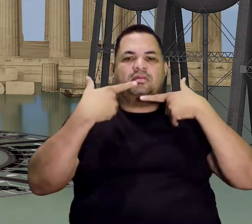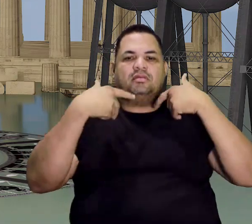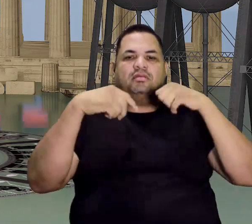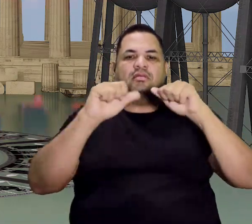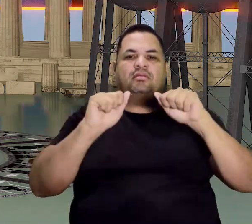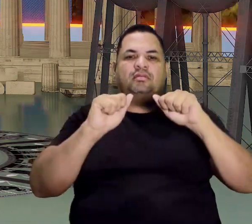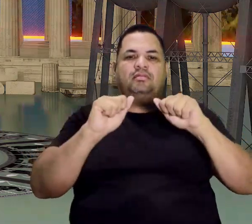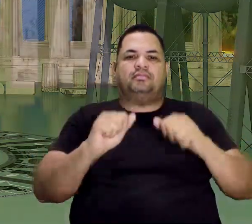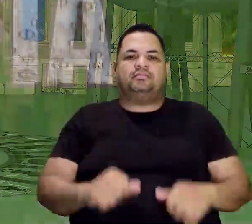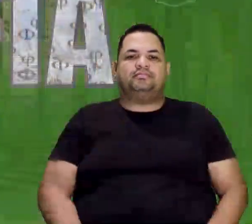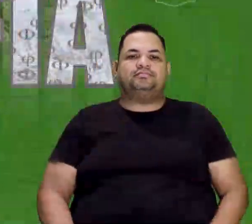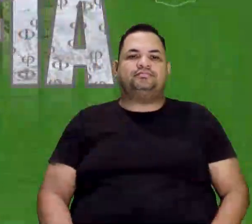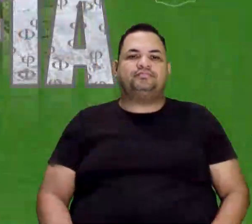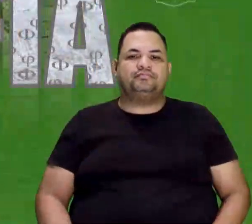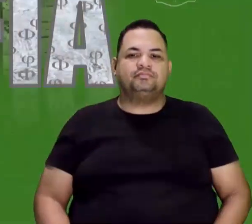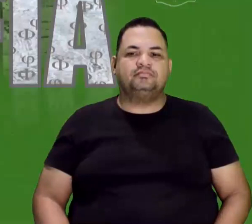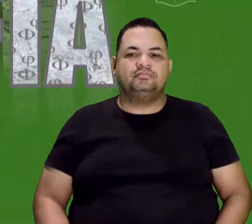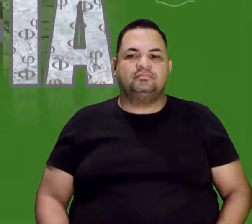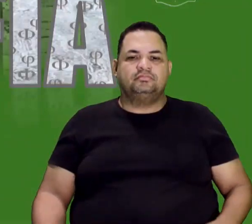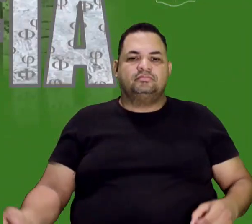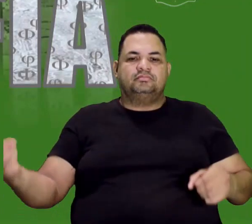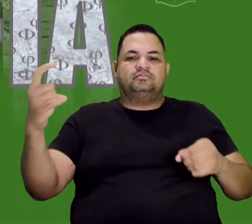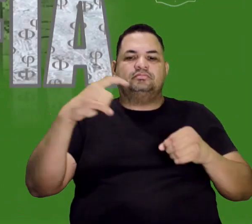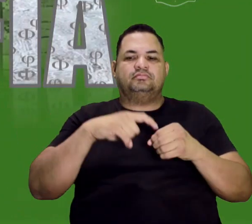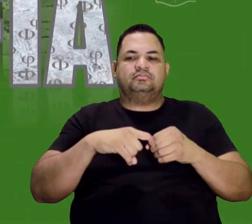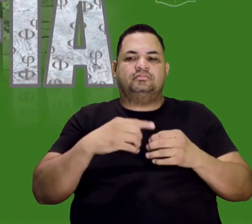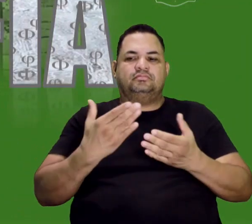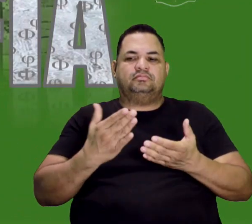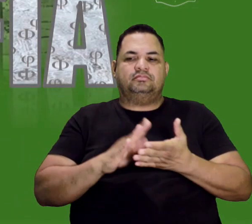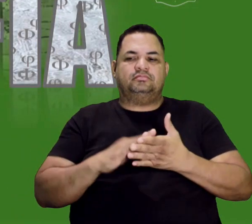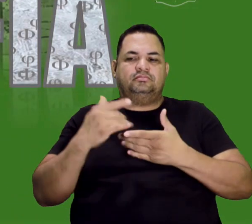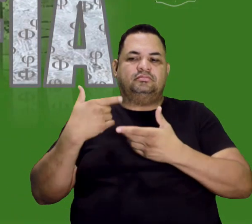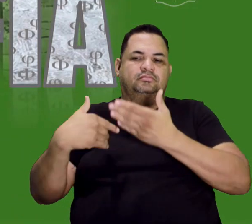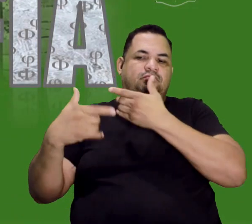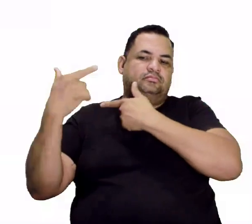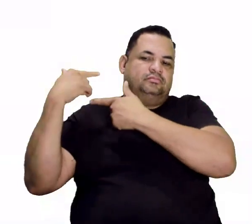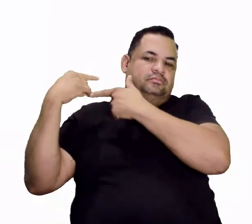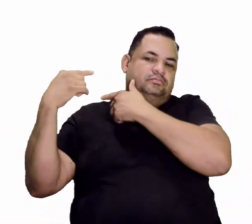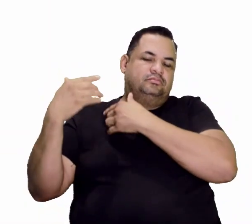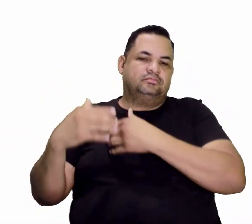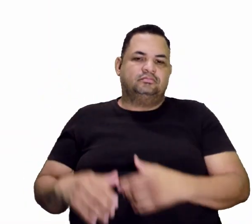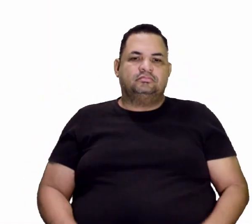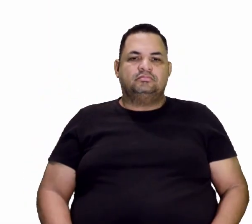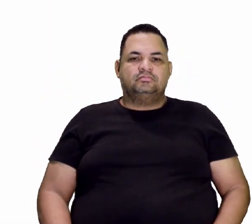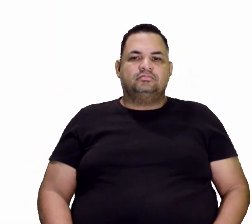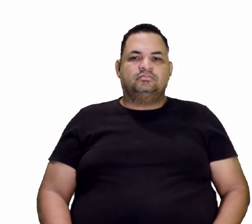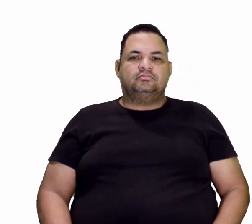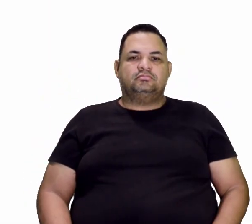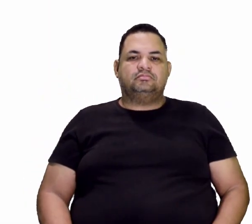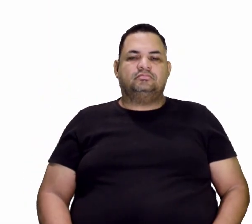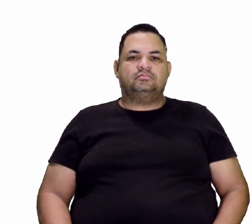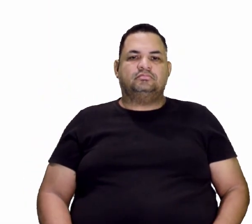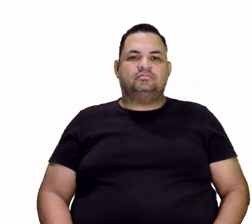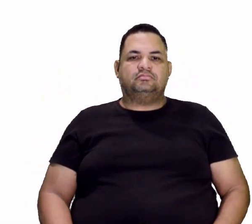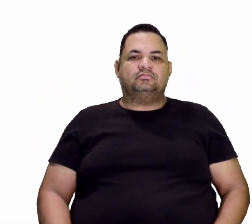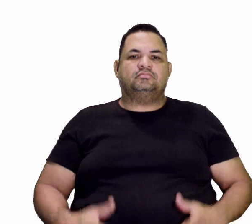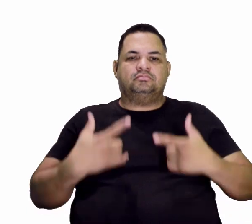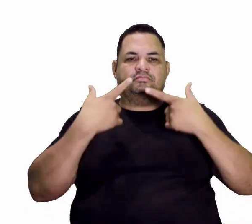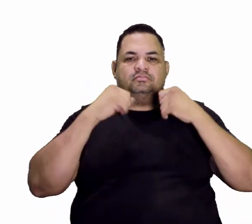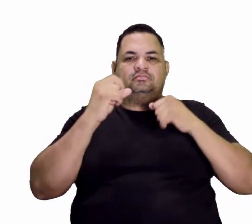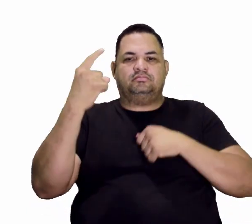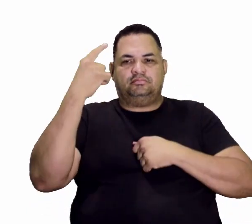Vamos lá? Vamos voltar no tempo aí um pouquinho, de forma resumida. Linguagem, pensamento